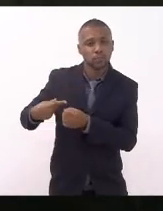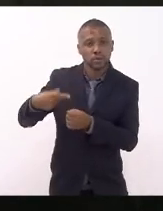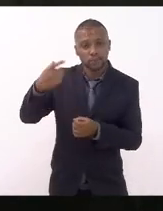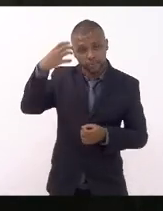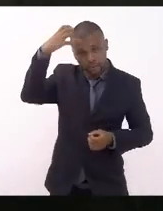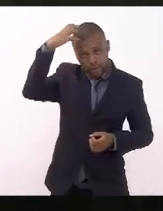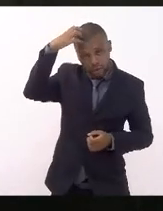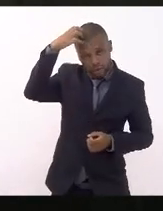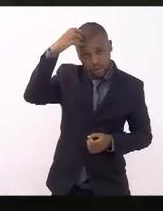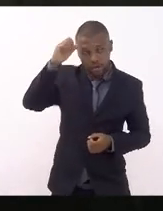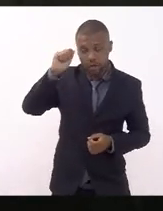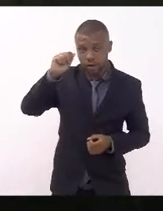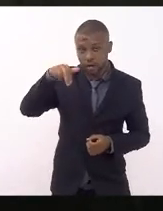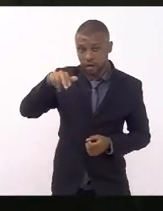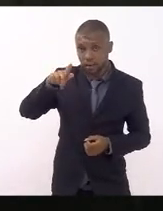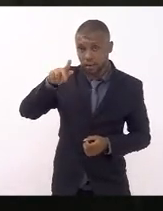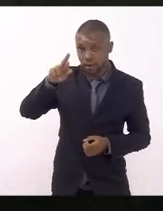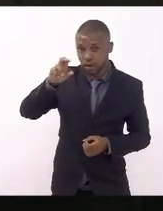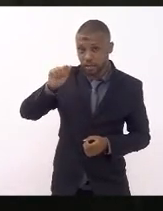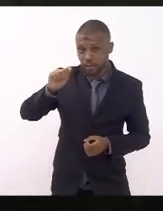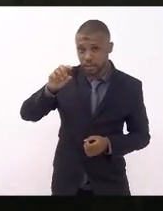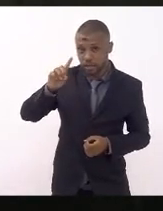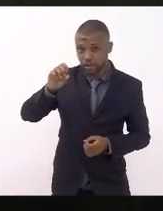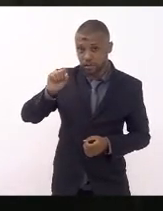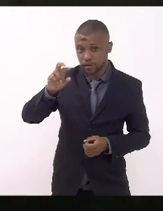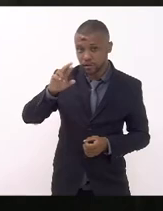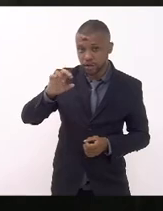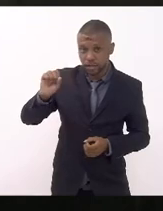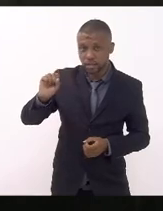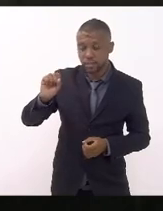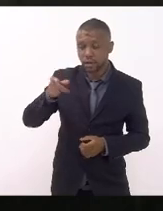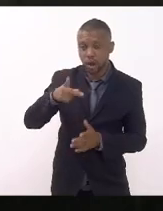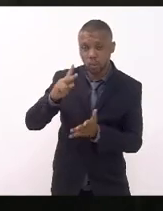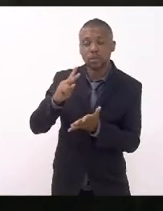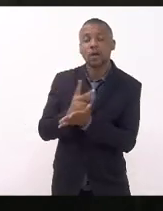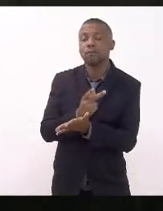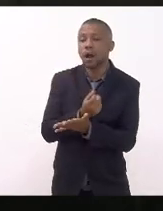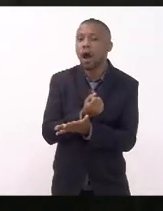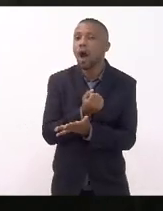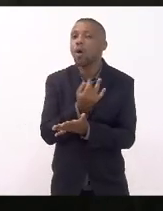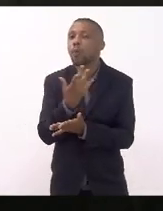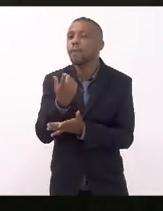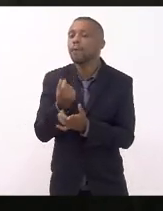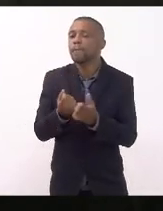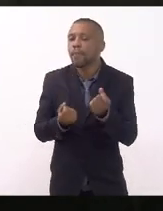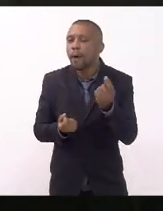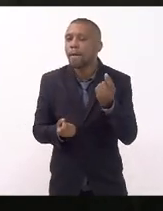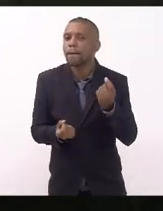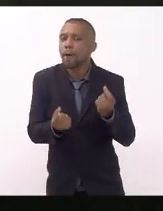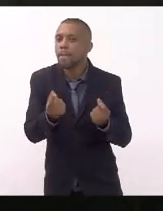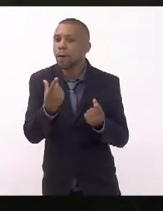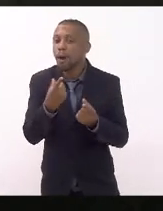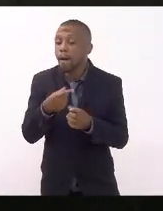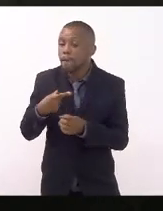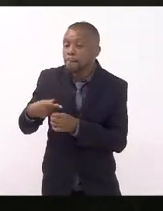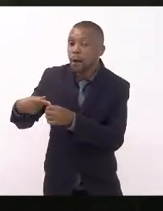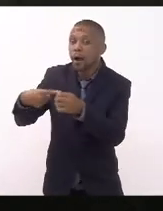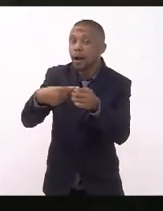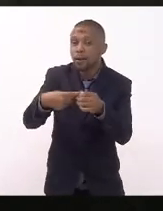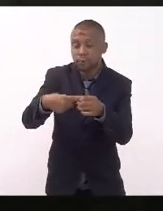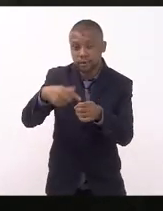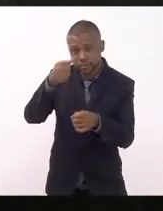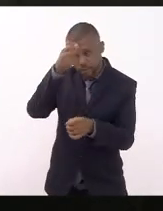nós sofremos também algumas ocorrências em alguns bairros da nossa